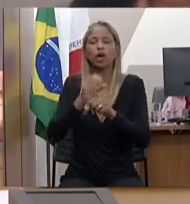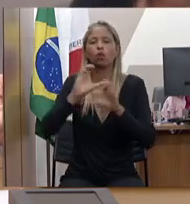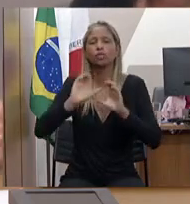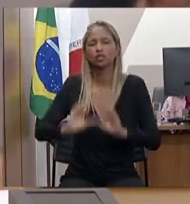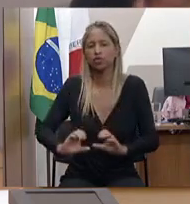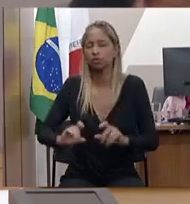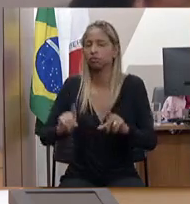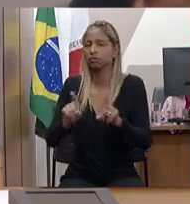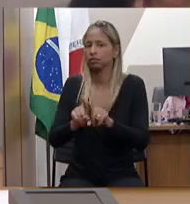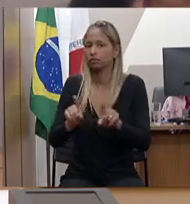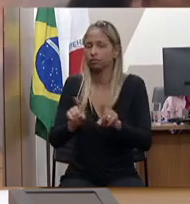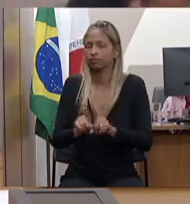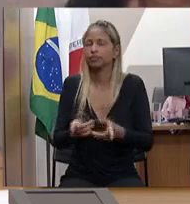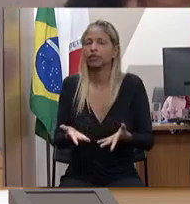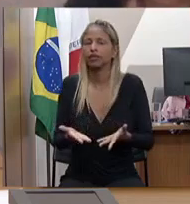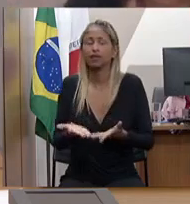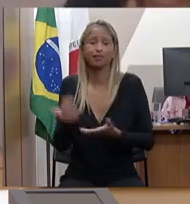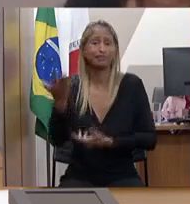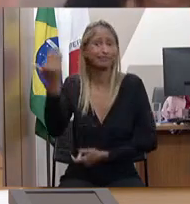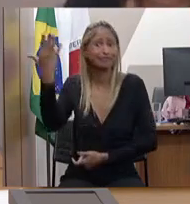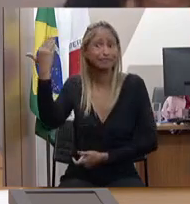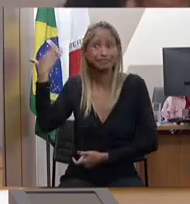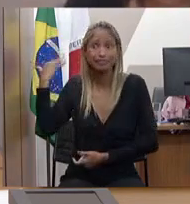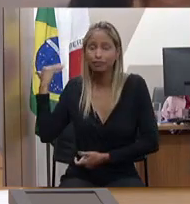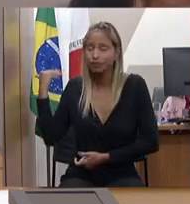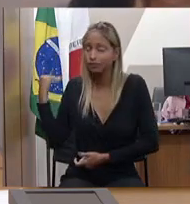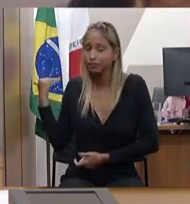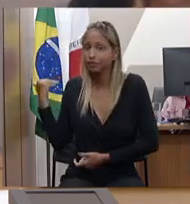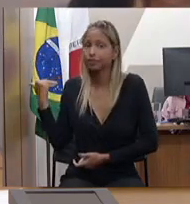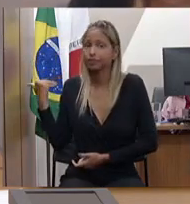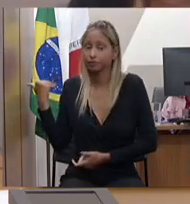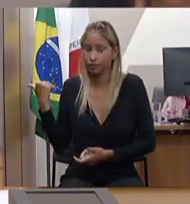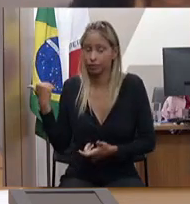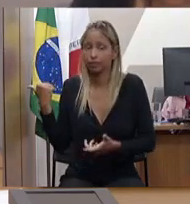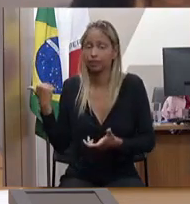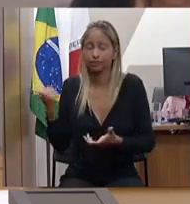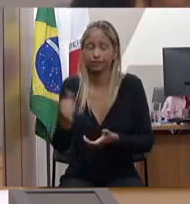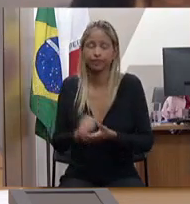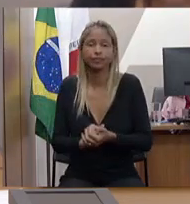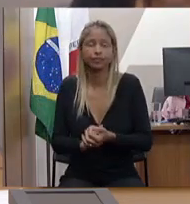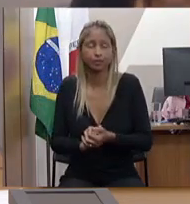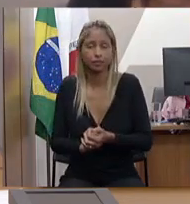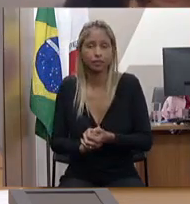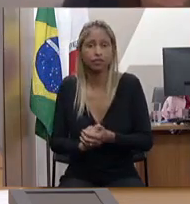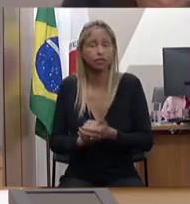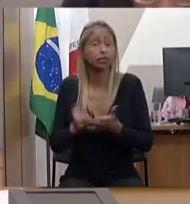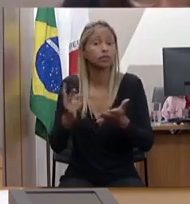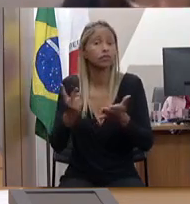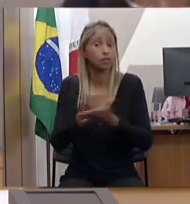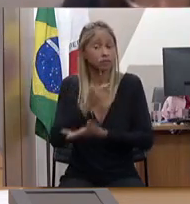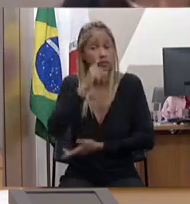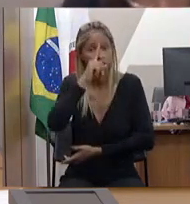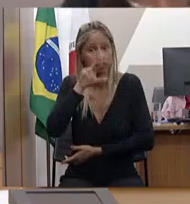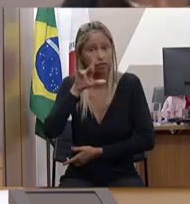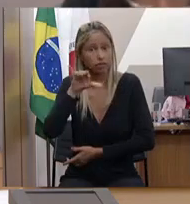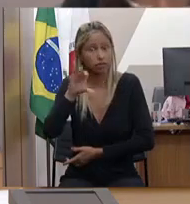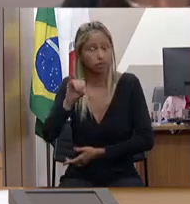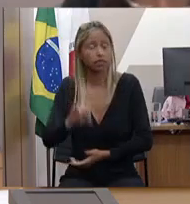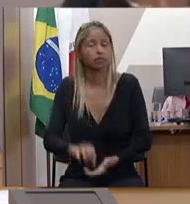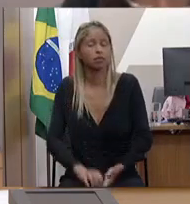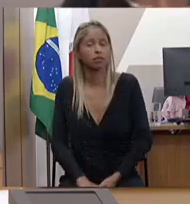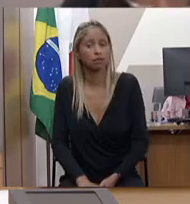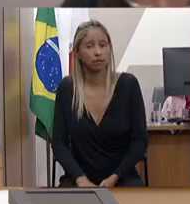ela são antigas a gente sabendo que são geralmente as situações que geram mais riscos né